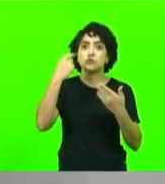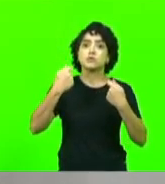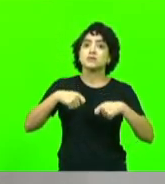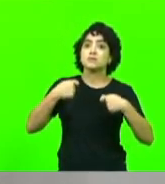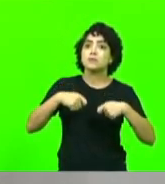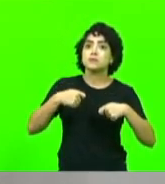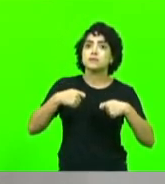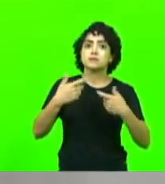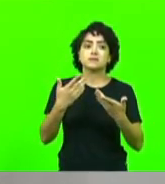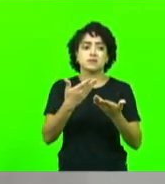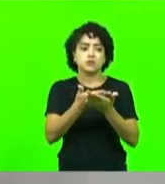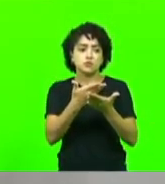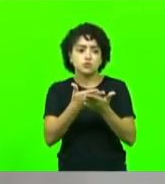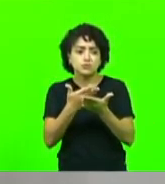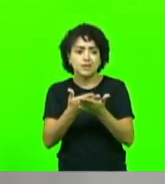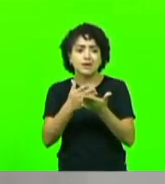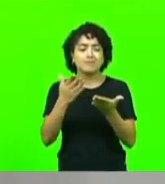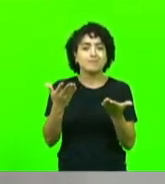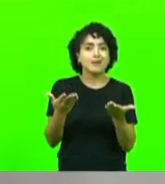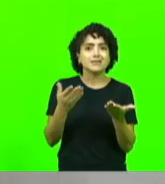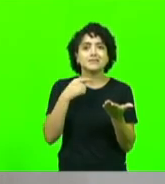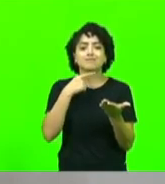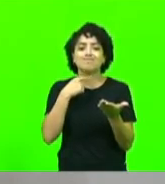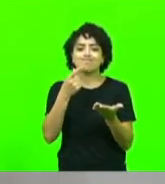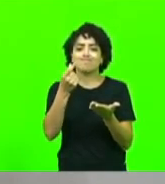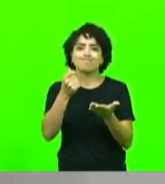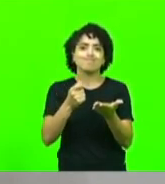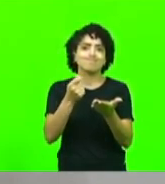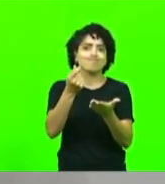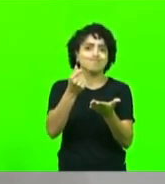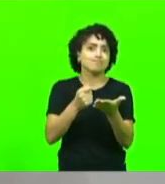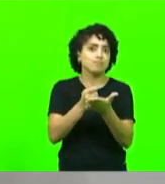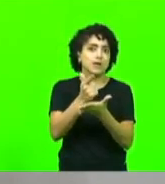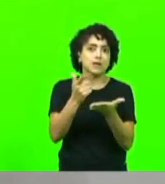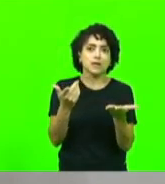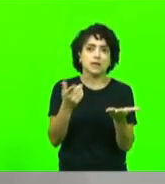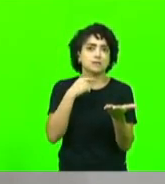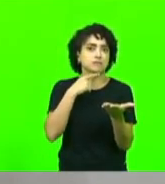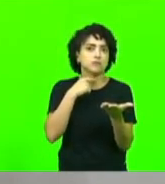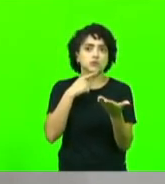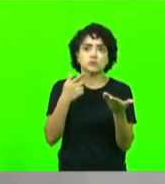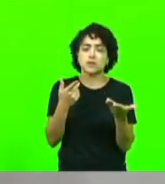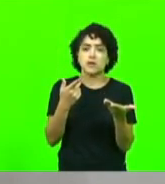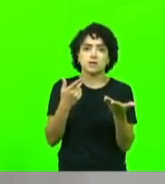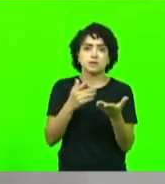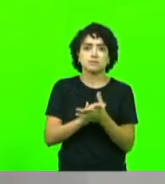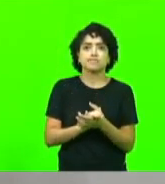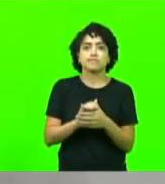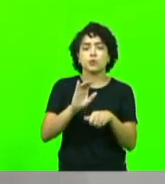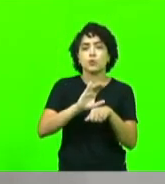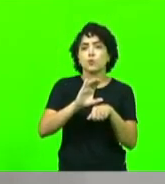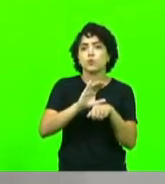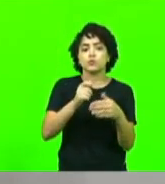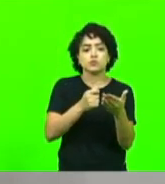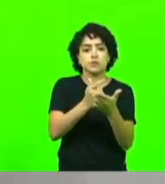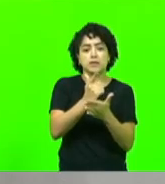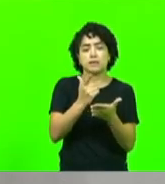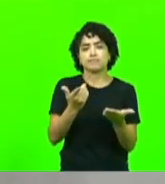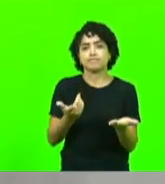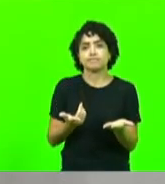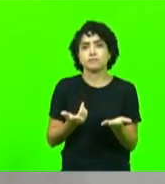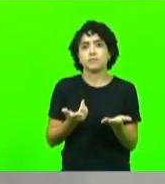condições. Um curso universitário é caro, né? Nem todos têm condições de bancar um curso universitário. E Blumenau, a